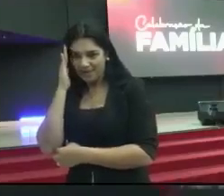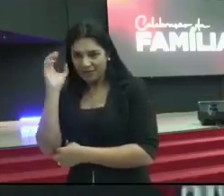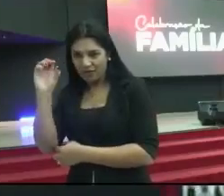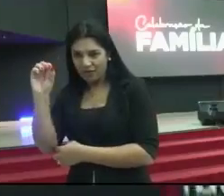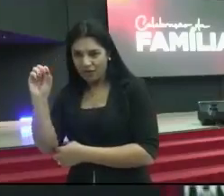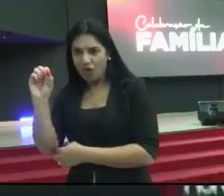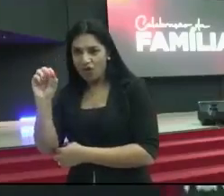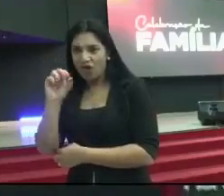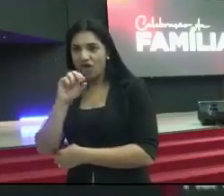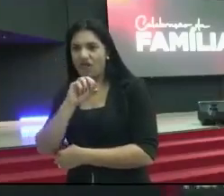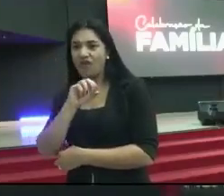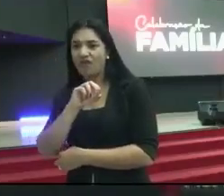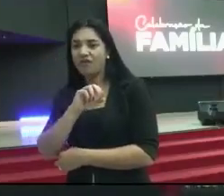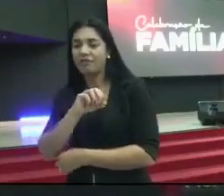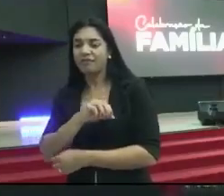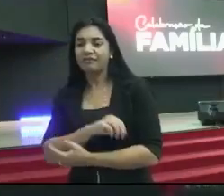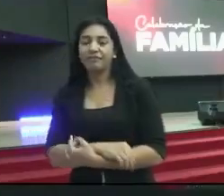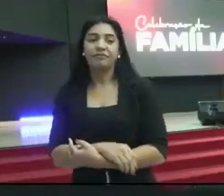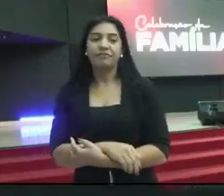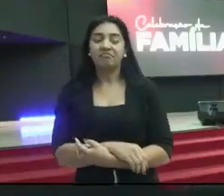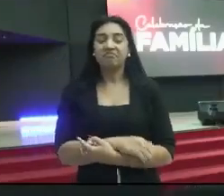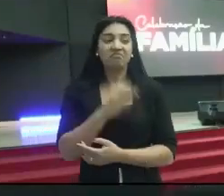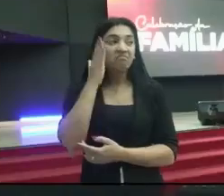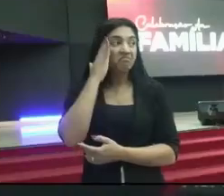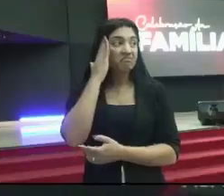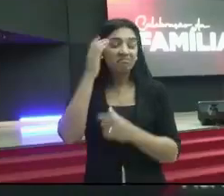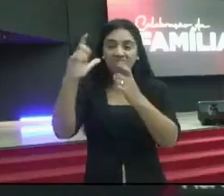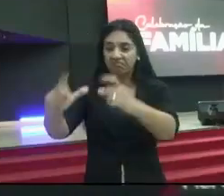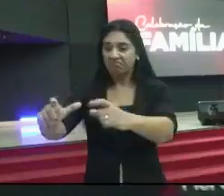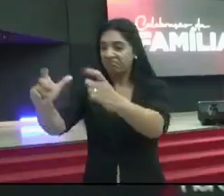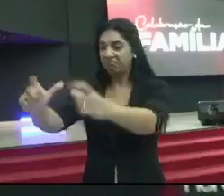Alguém sabe o endereço dela?